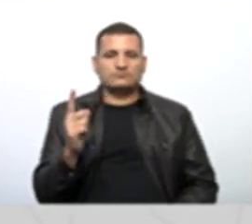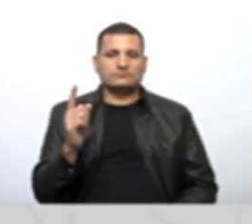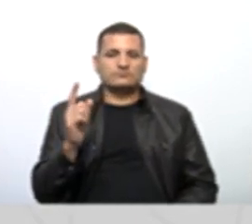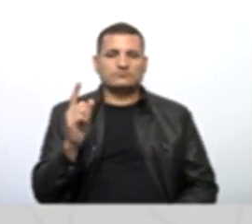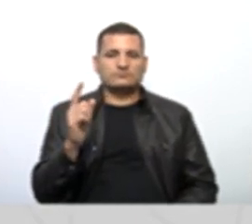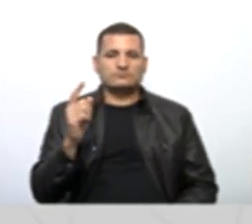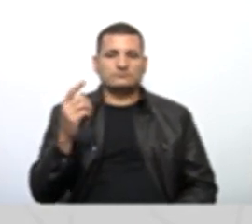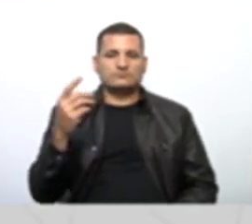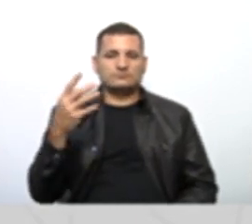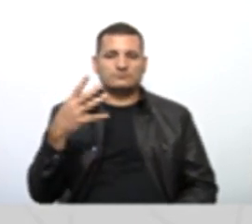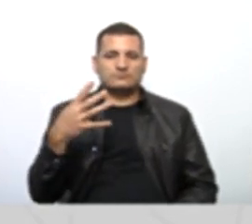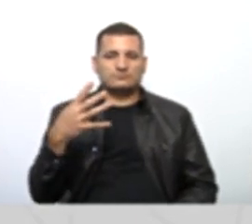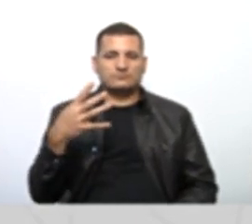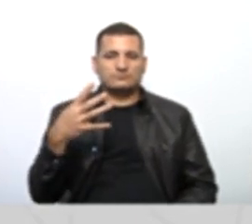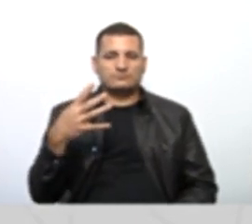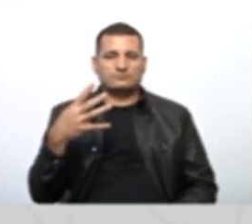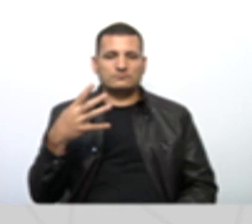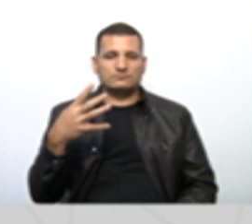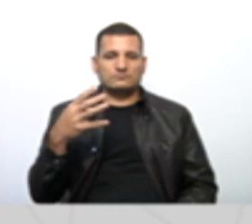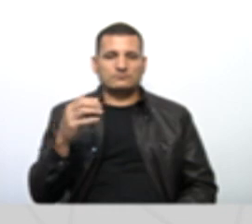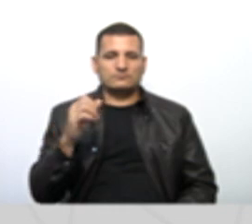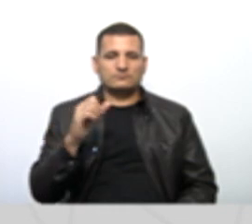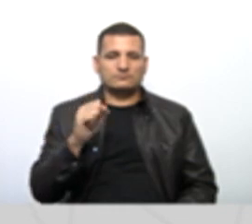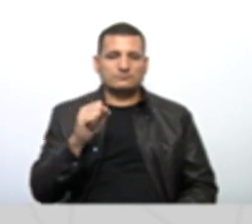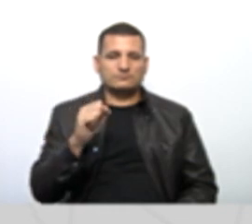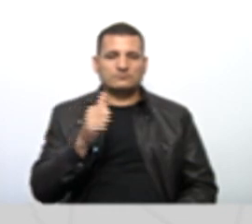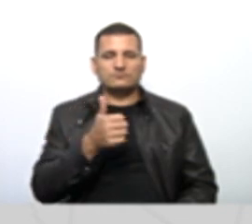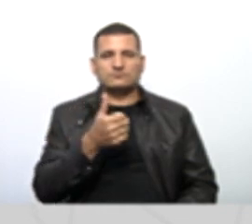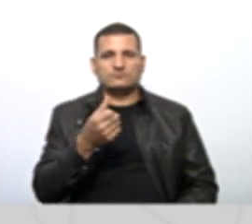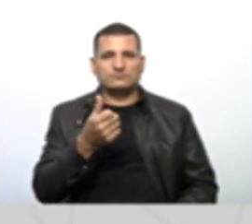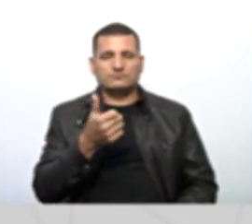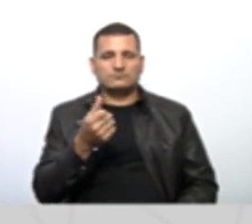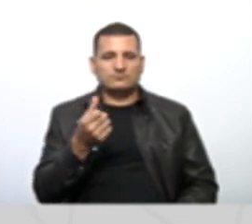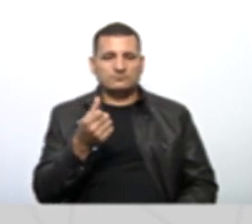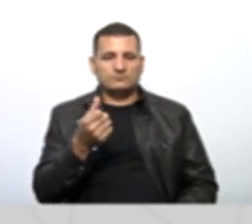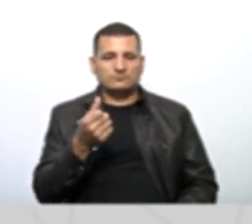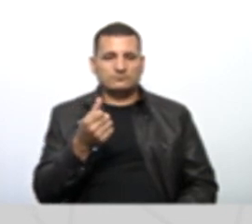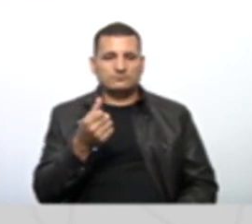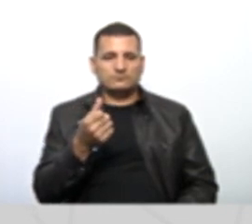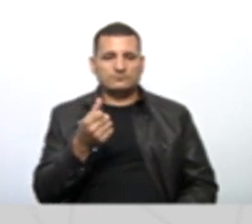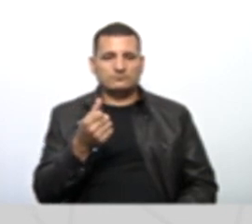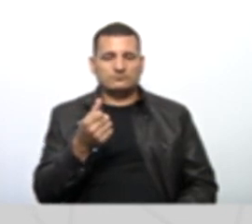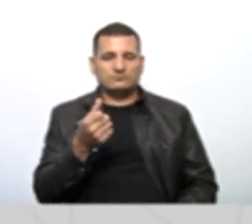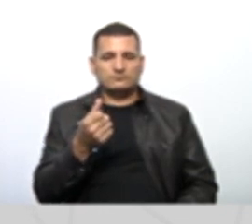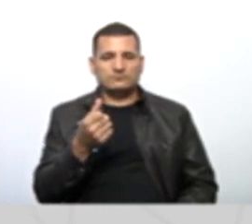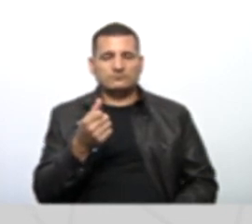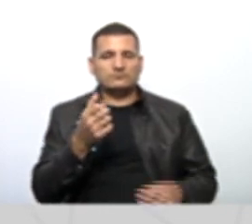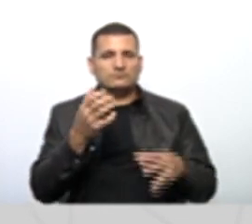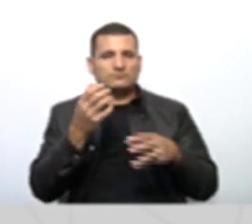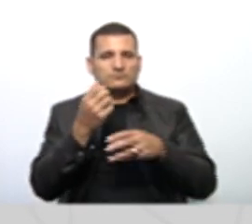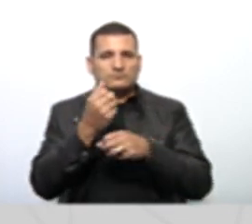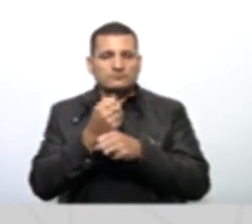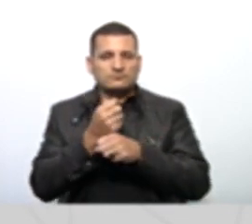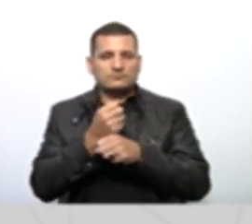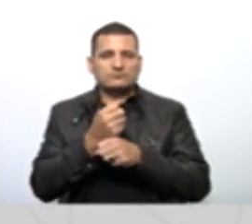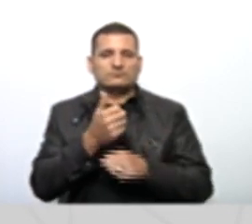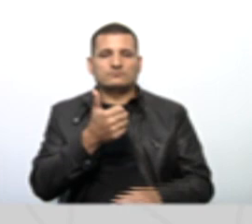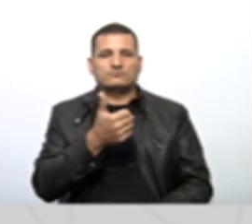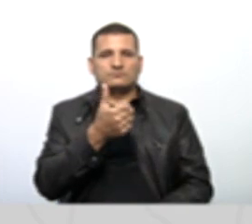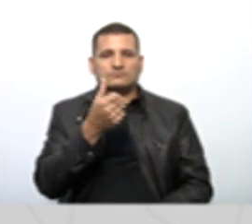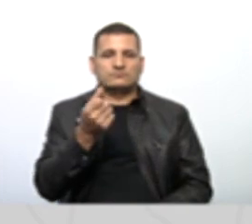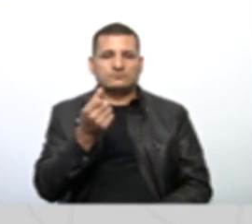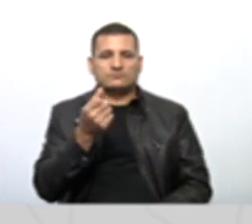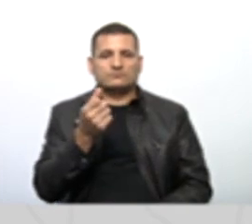número quatro o número 8 eo número 16 se eu sou má todos esses valores são 16